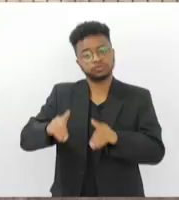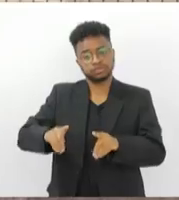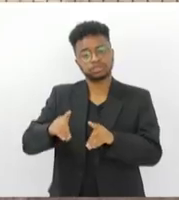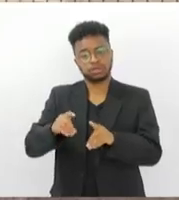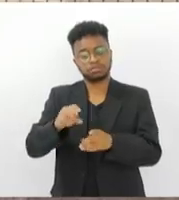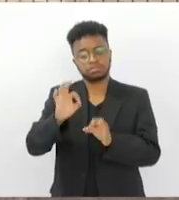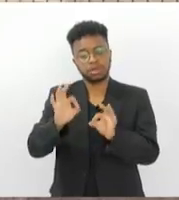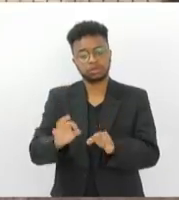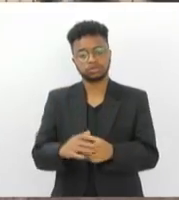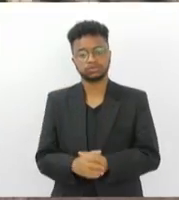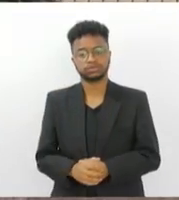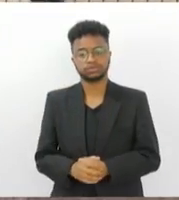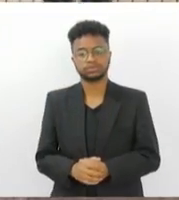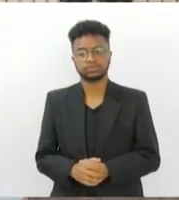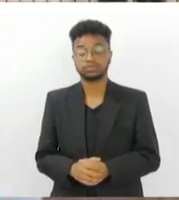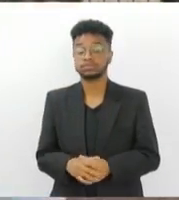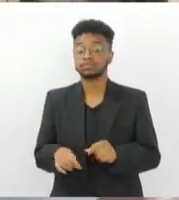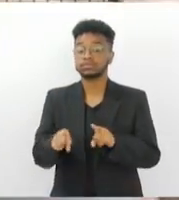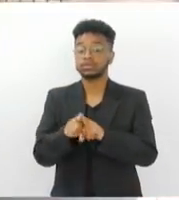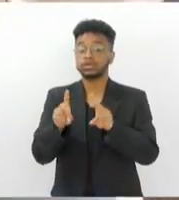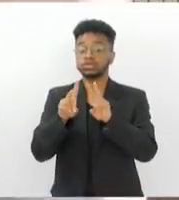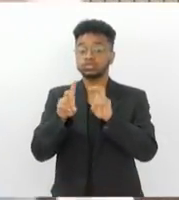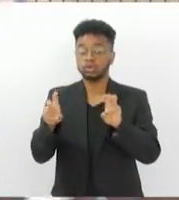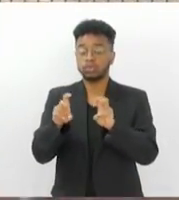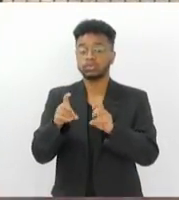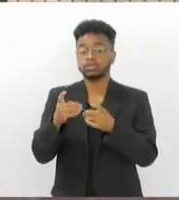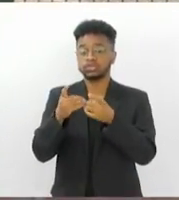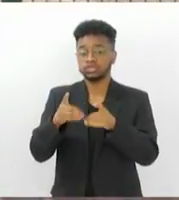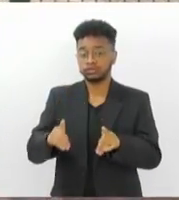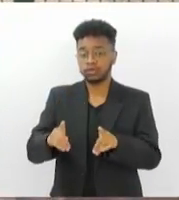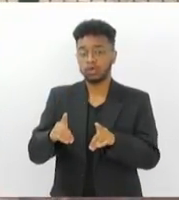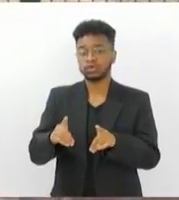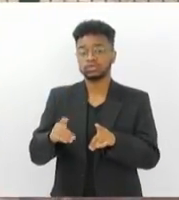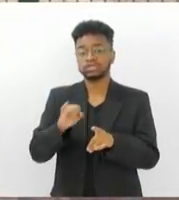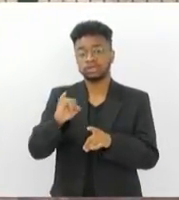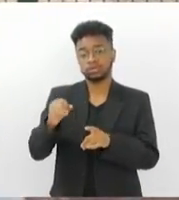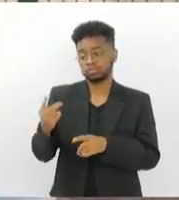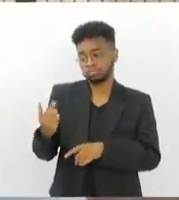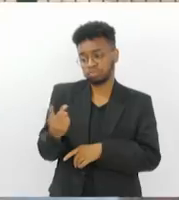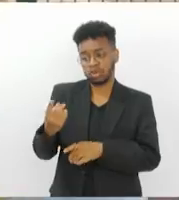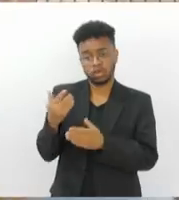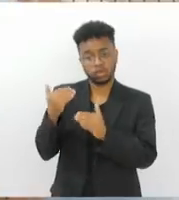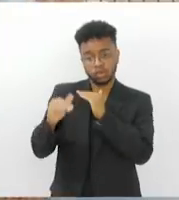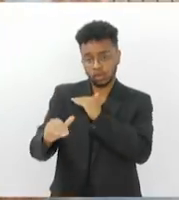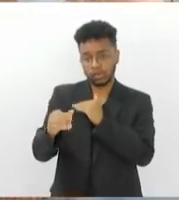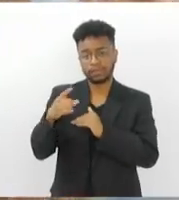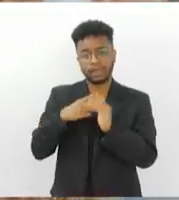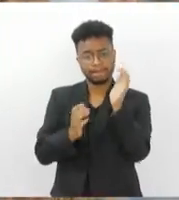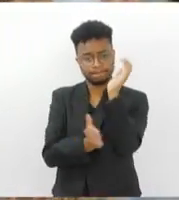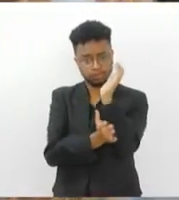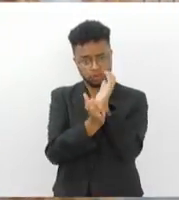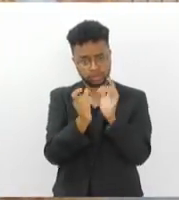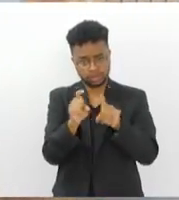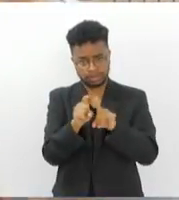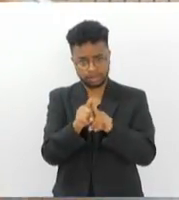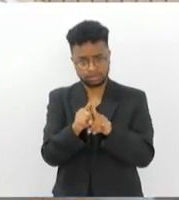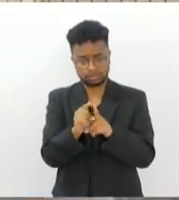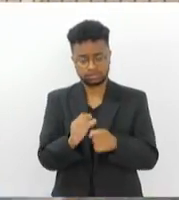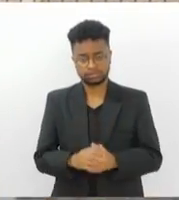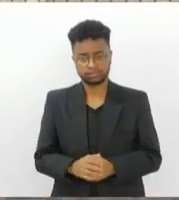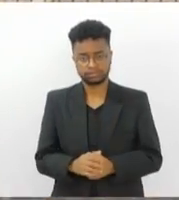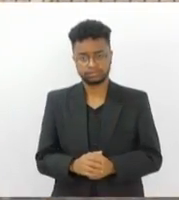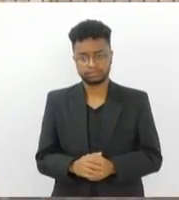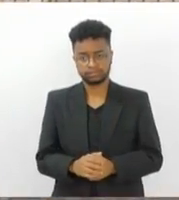casais e mesmo em relação ao divórcio litigioso também há menos burocracia em relação a a outro tipo de separação